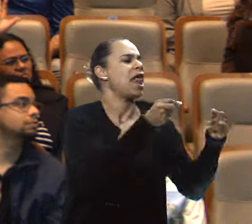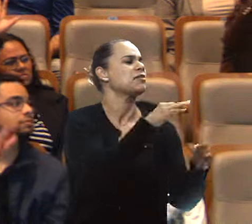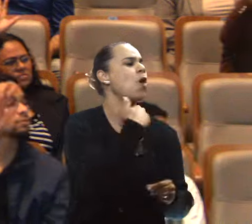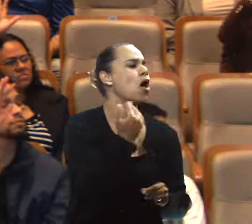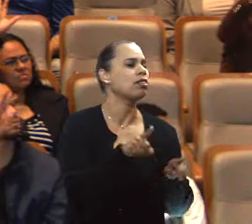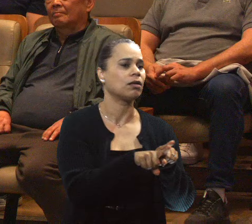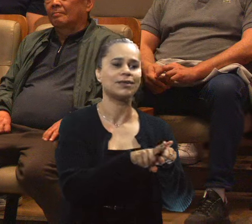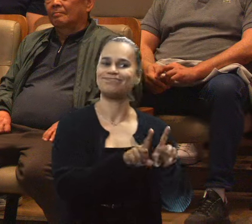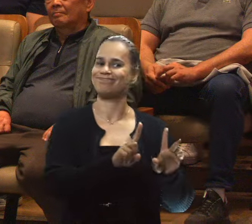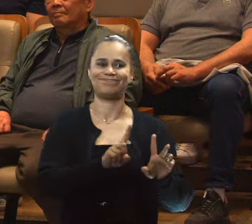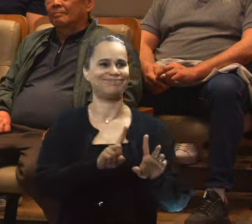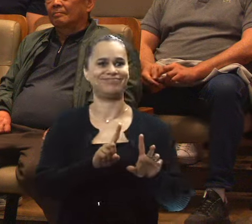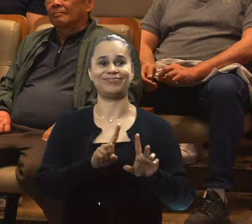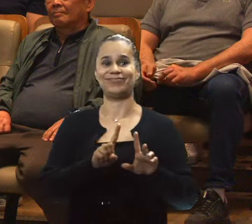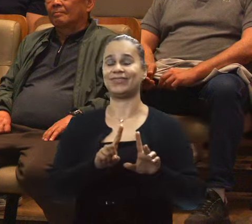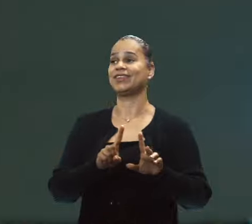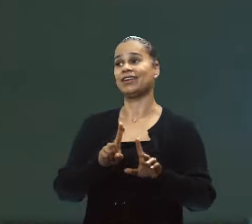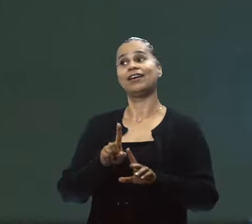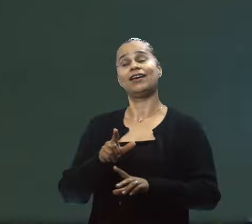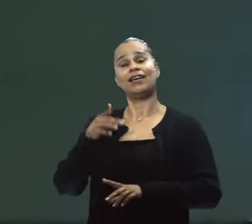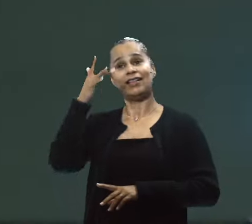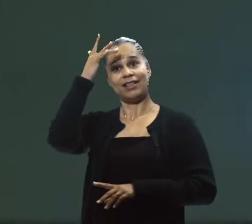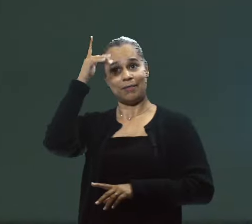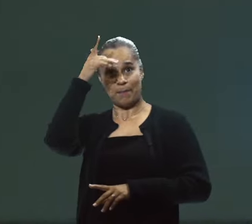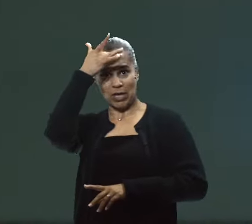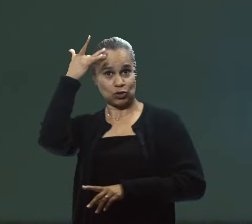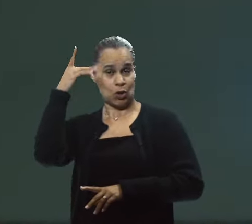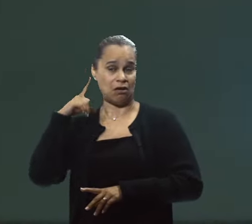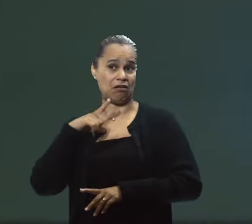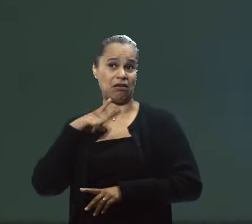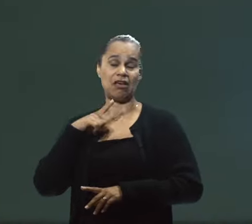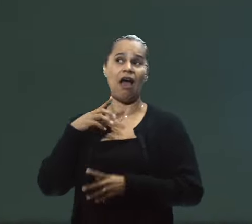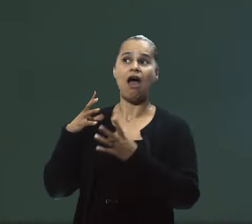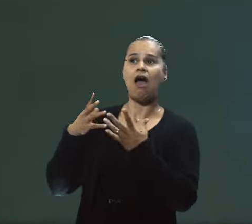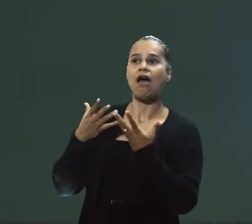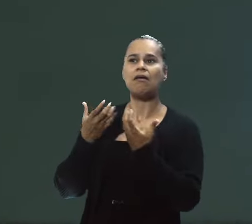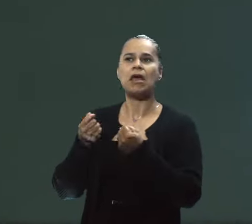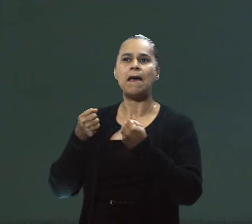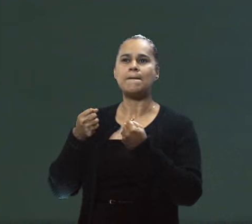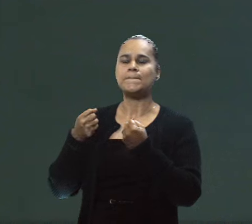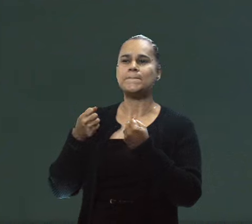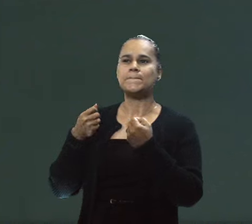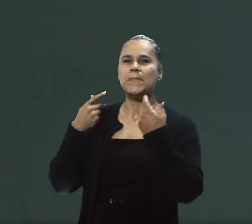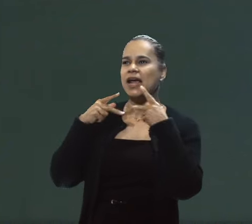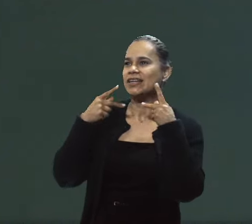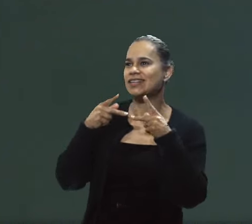Senhor? Tem gente, quando eu falo isso, vai embora, porque essa mensagem não é fácil.